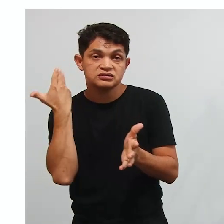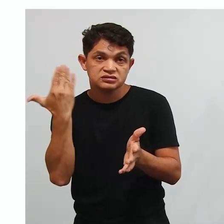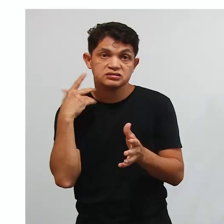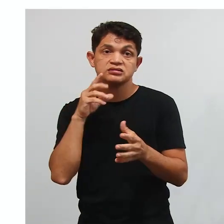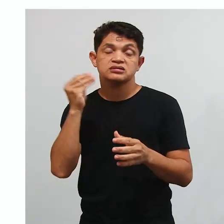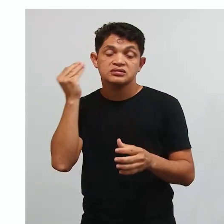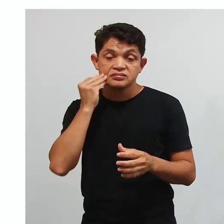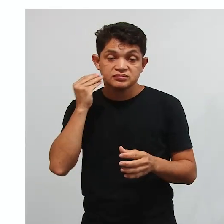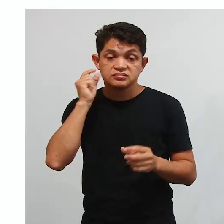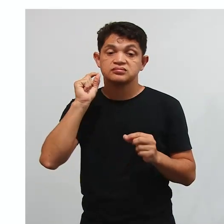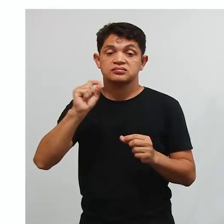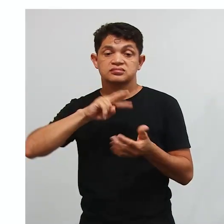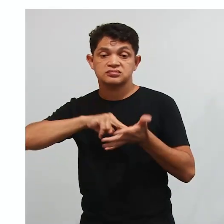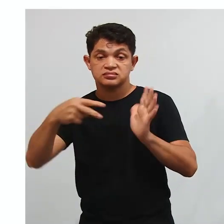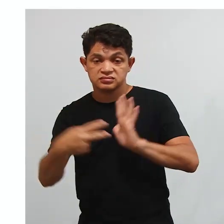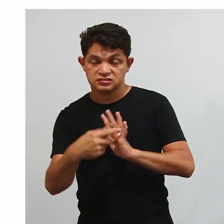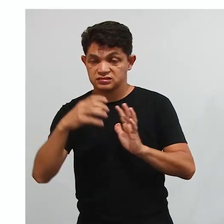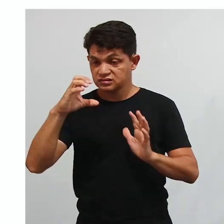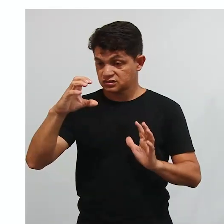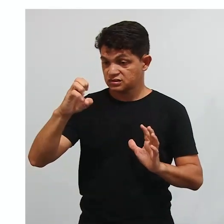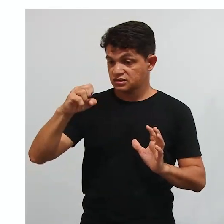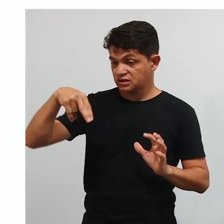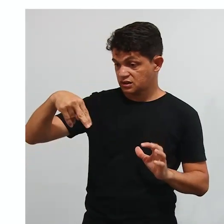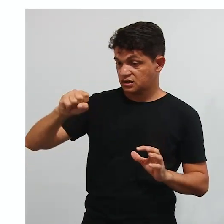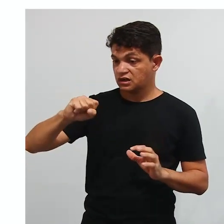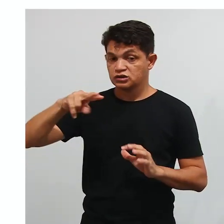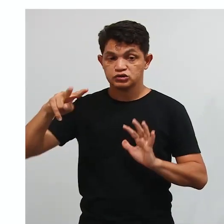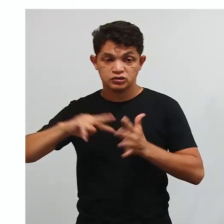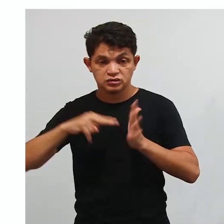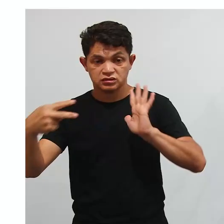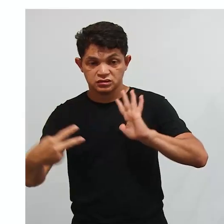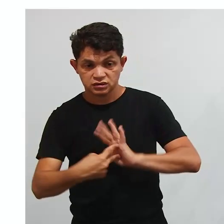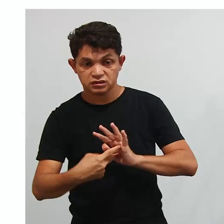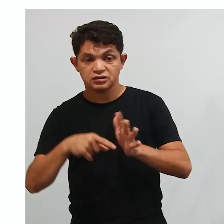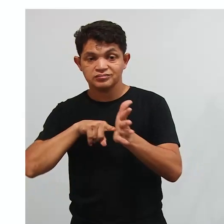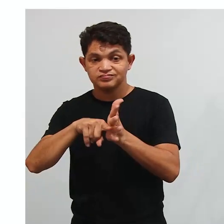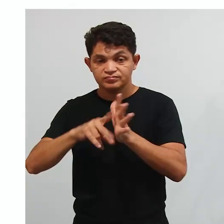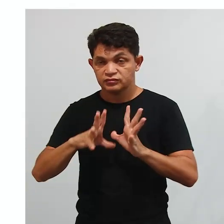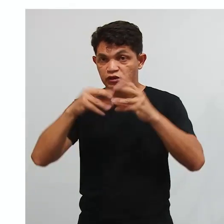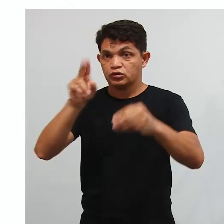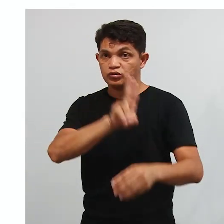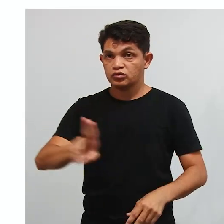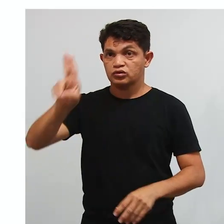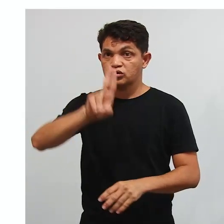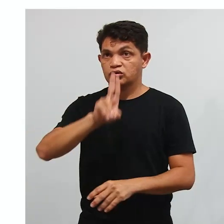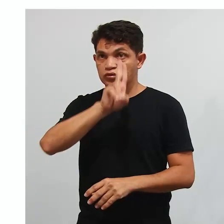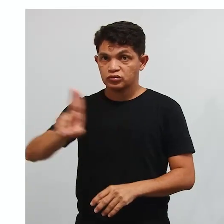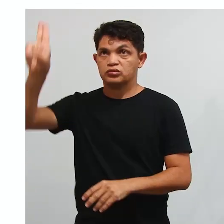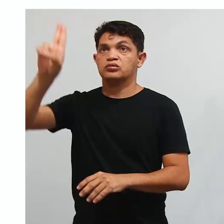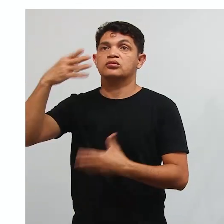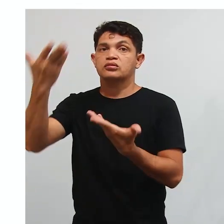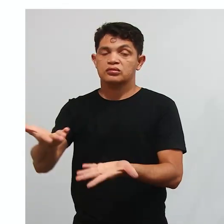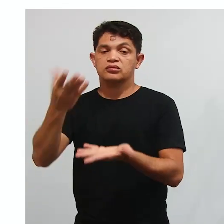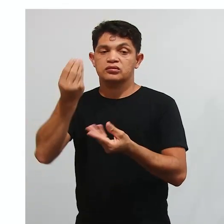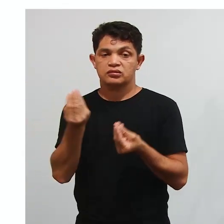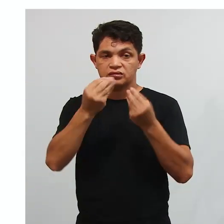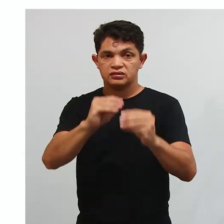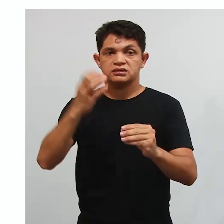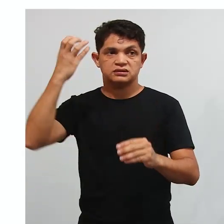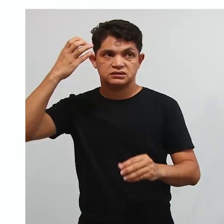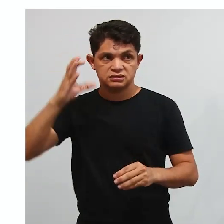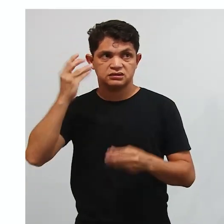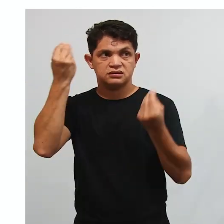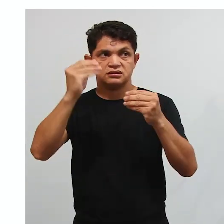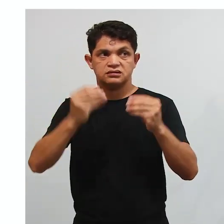pesquisado que no caso é o senso daí não é uma amostra né porque a gente tá fazendo todo o universo pesquisado e é muito usado então em